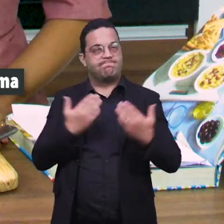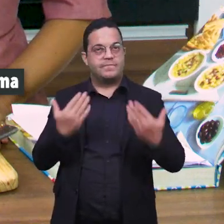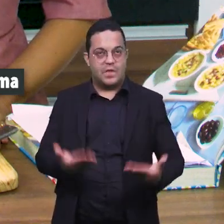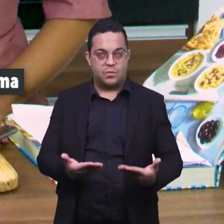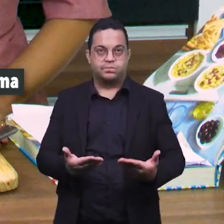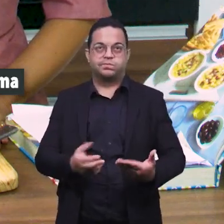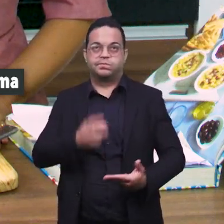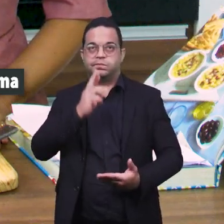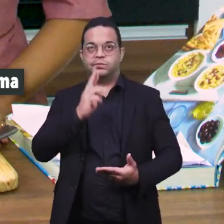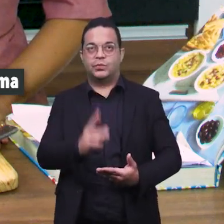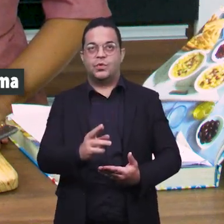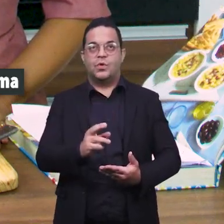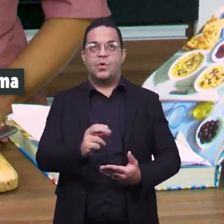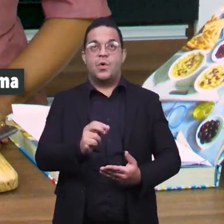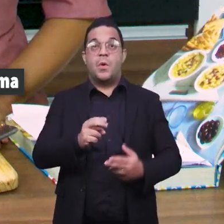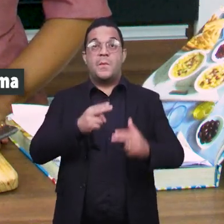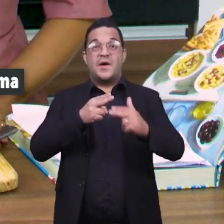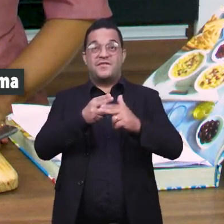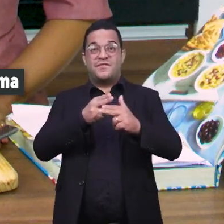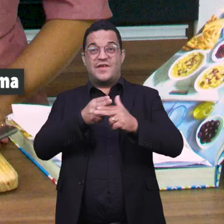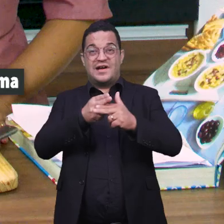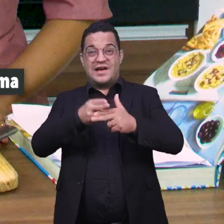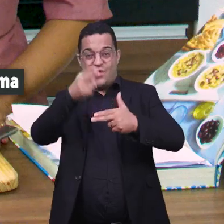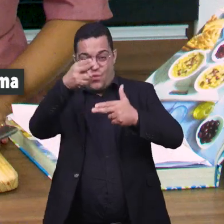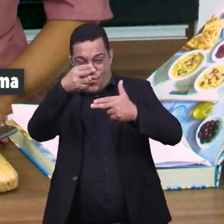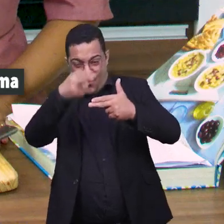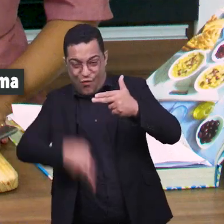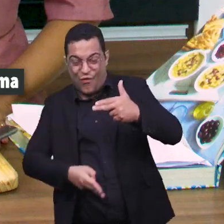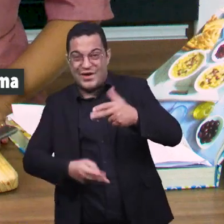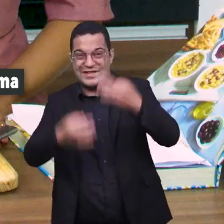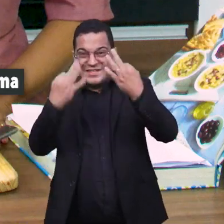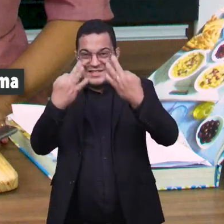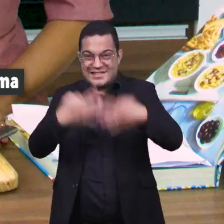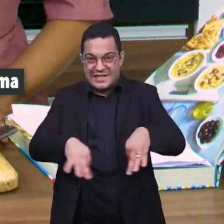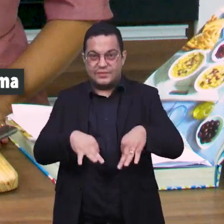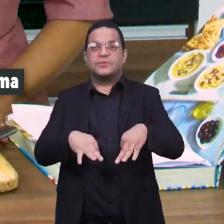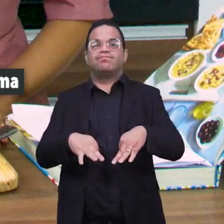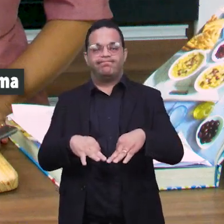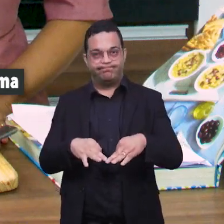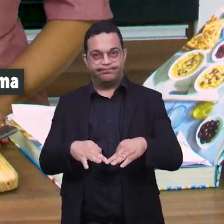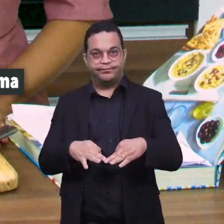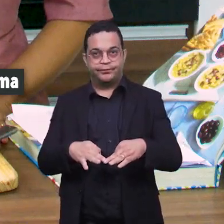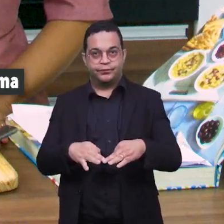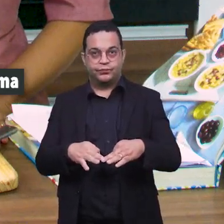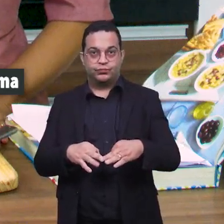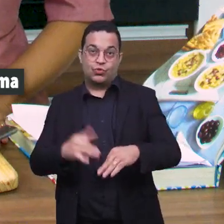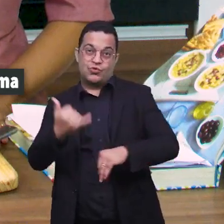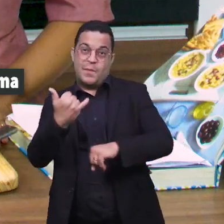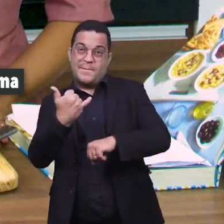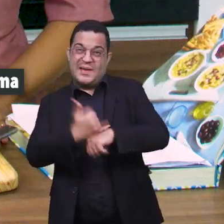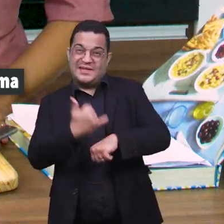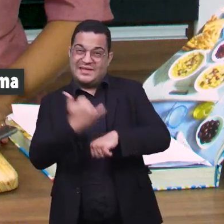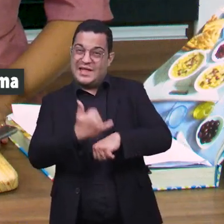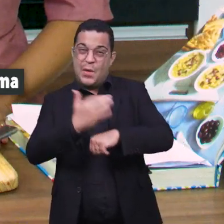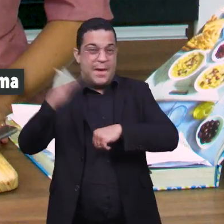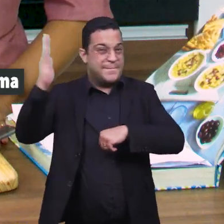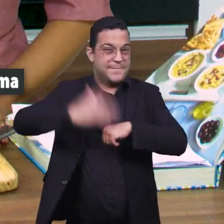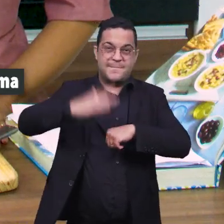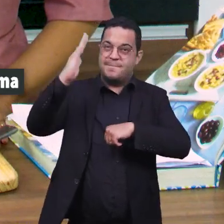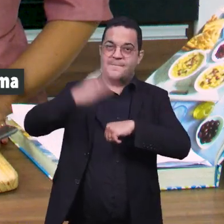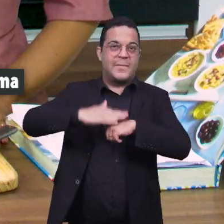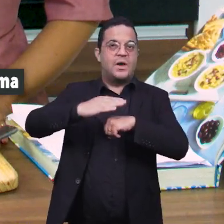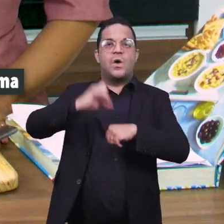que pelo menos esteja muito afiada. Se for de uma lâmina de inox, melhor